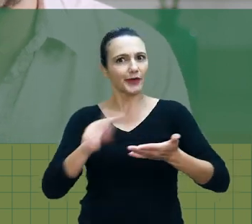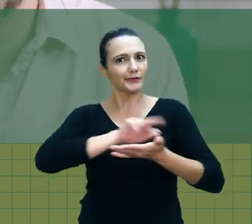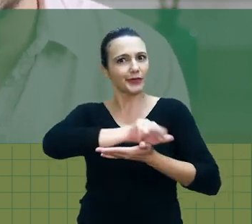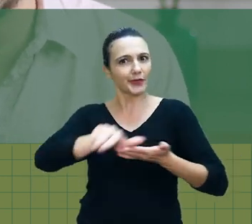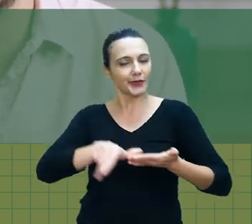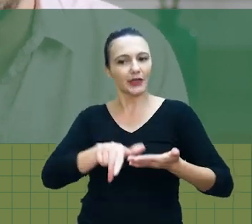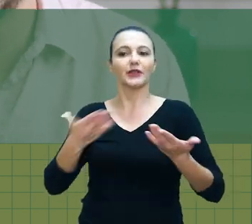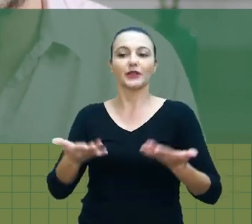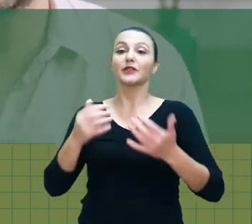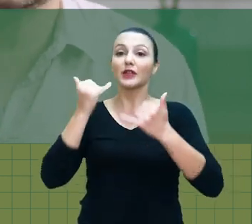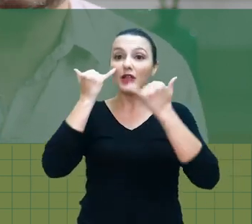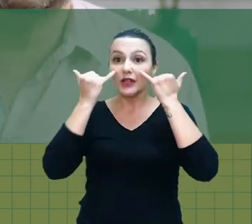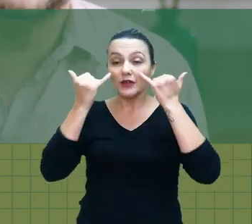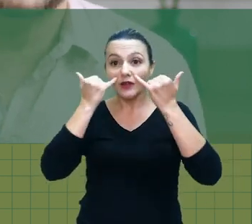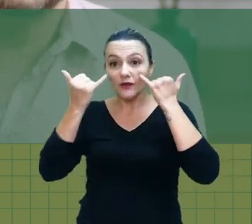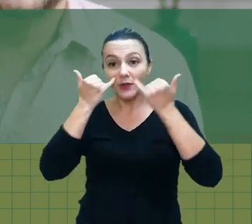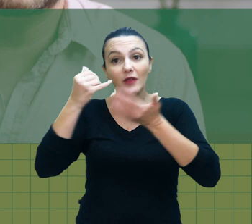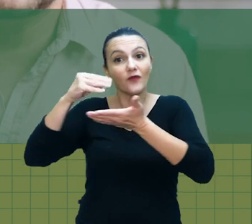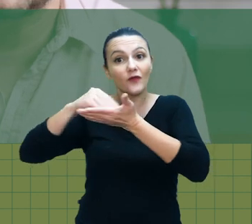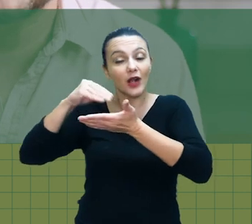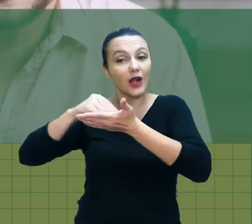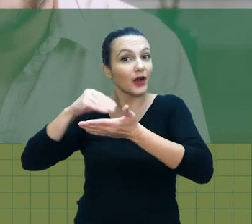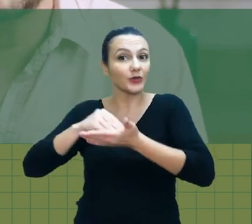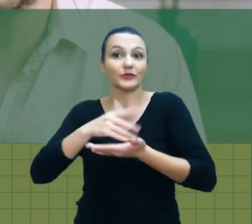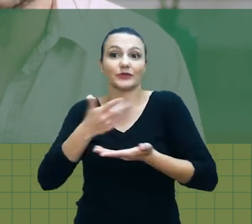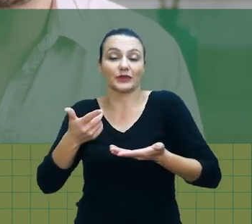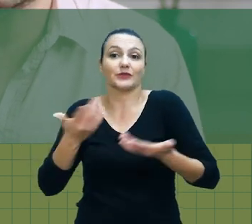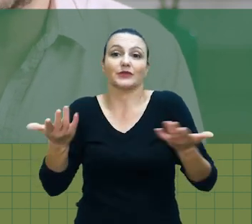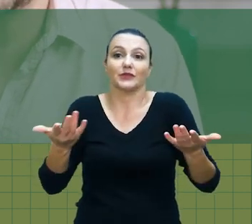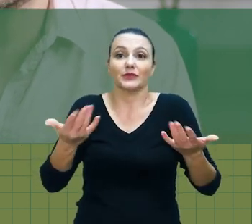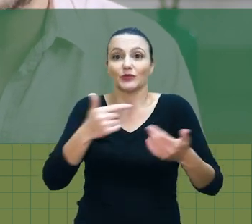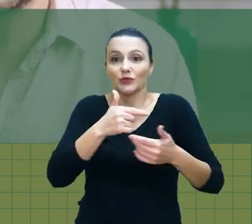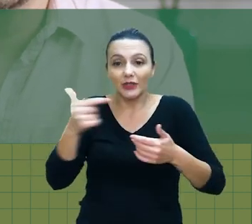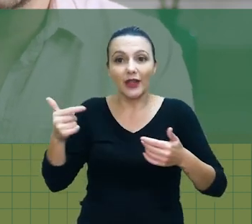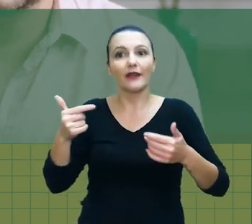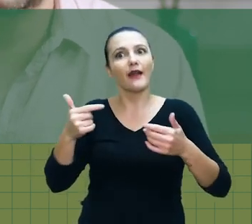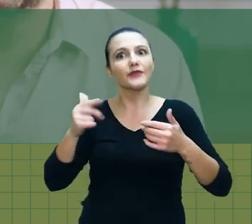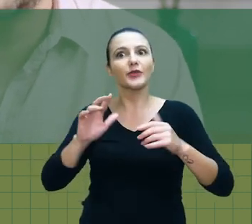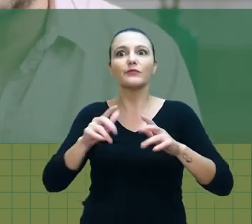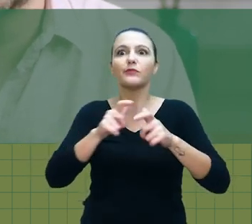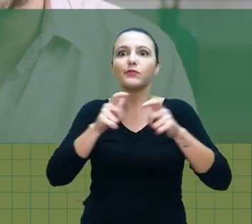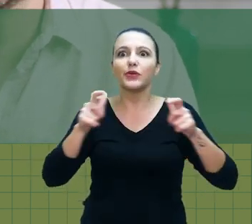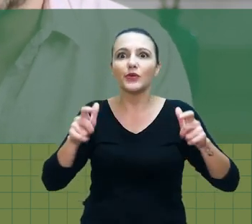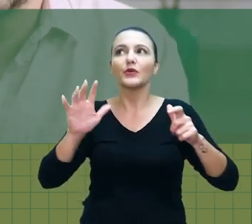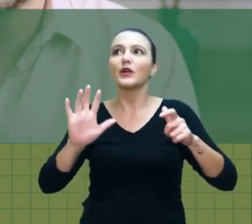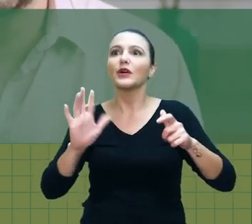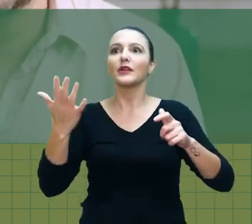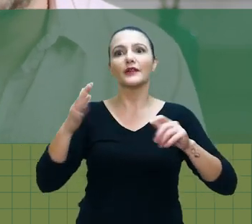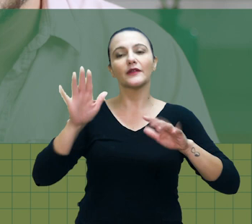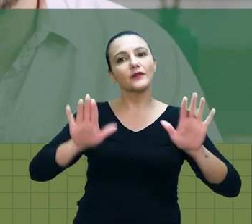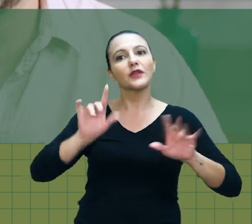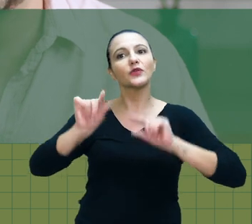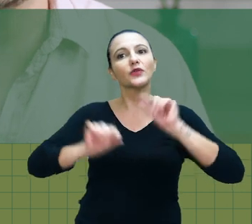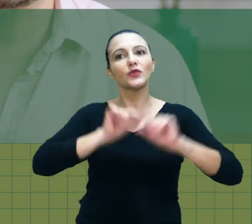termo desinformação, geralmente ele é usado para falar de fenômenos mais amplos, porque às vezes isso pode ser um relato falso de uma pessoa